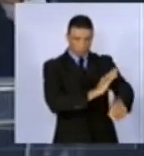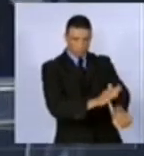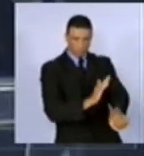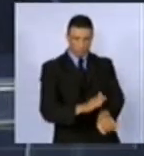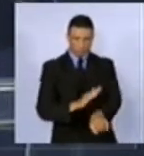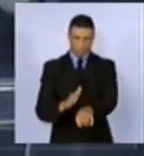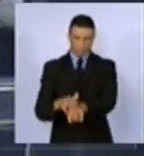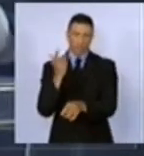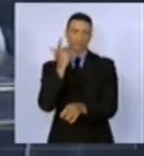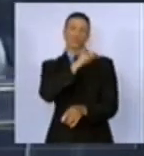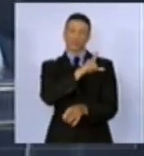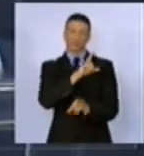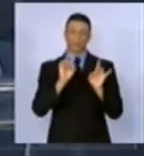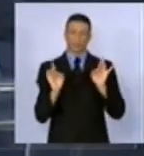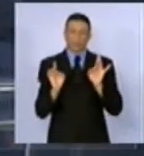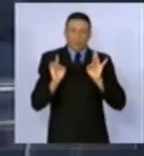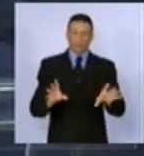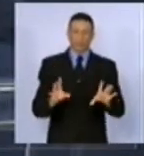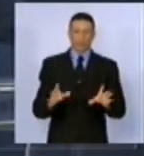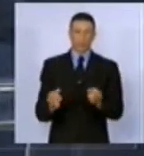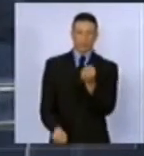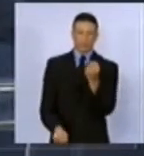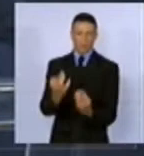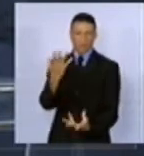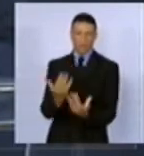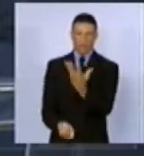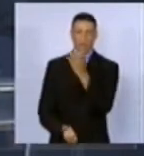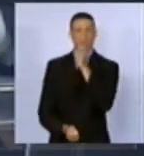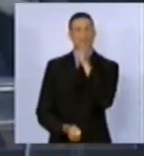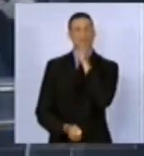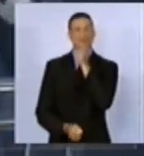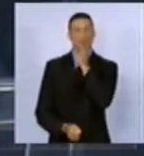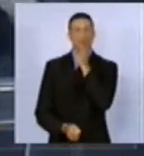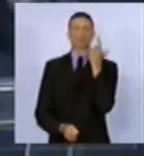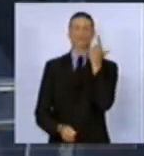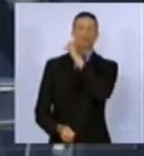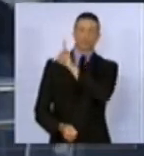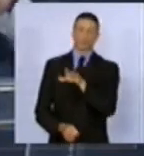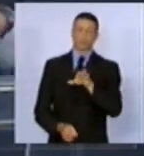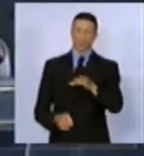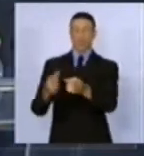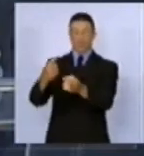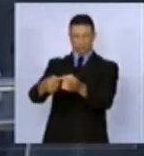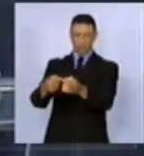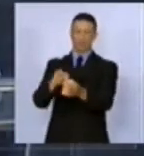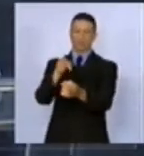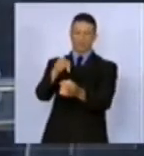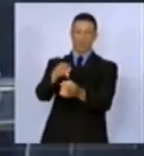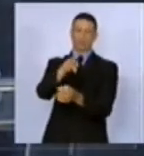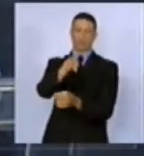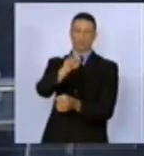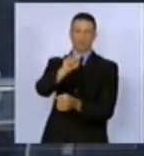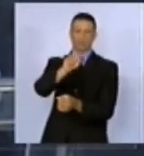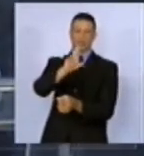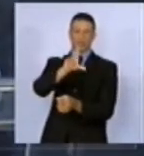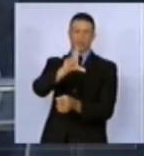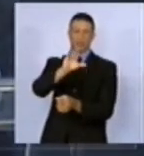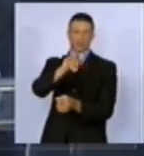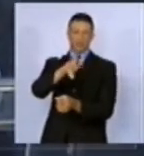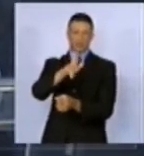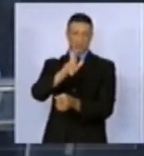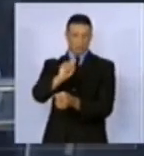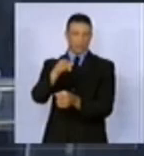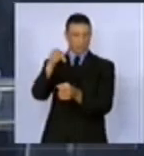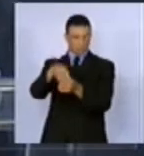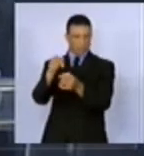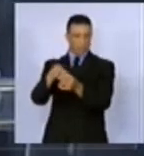nessa região ser não impactou a questão da queima da cana nesse município e que Pauline assim agora Paulínia mostrando que